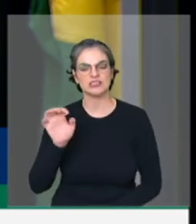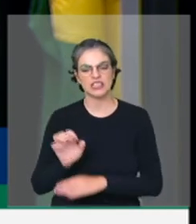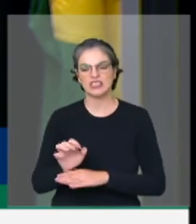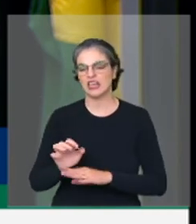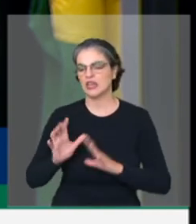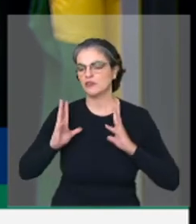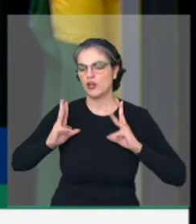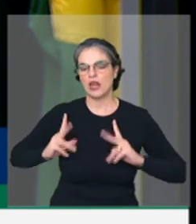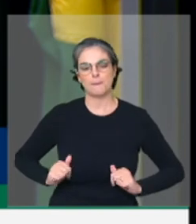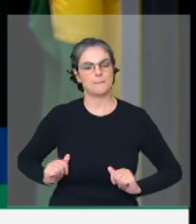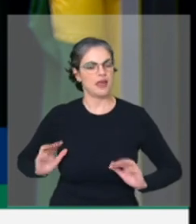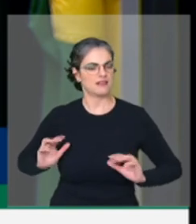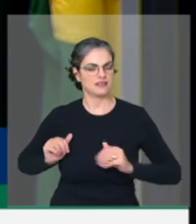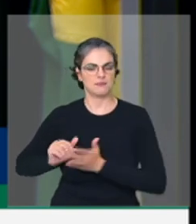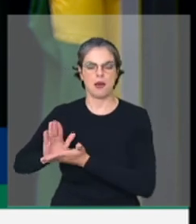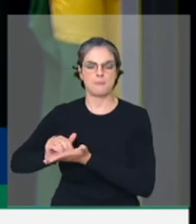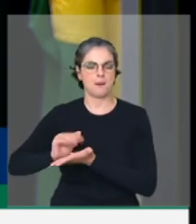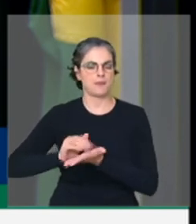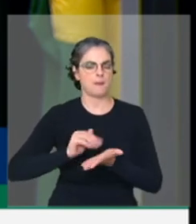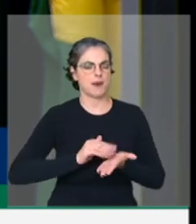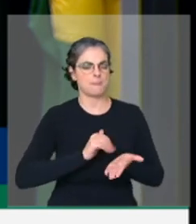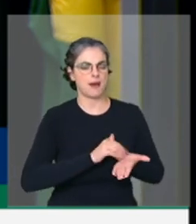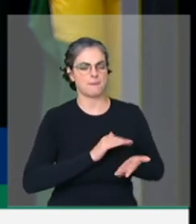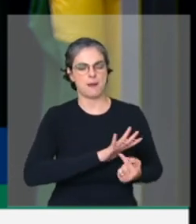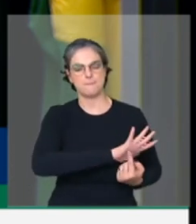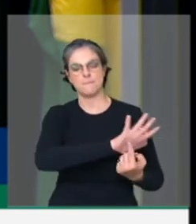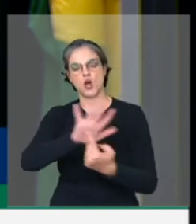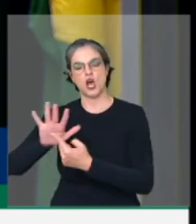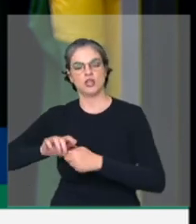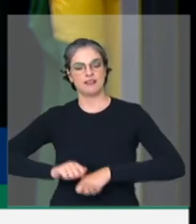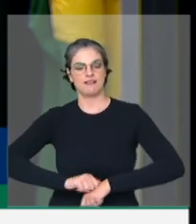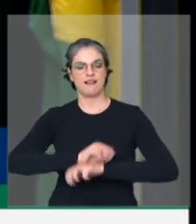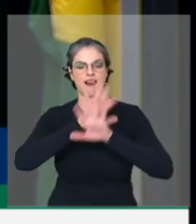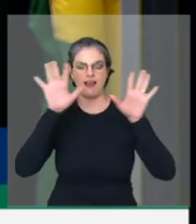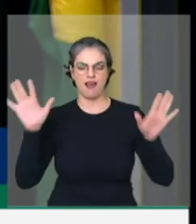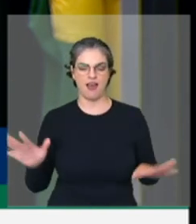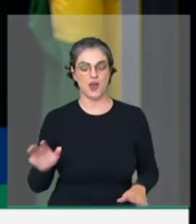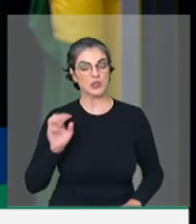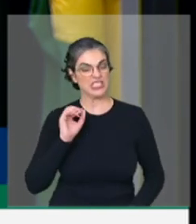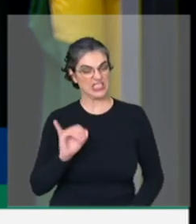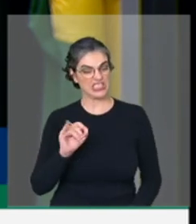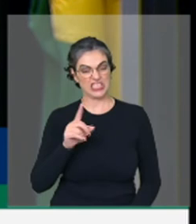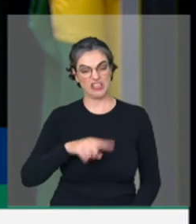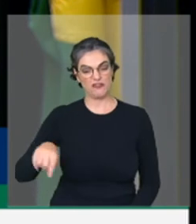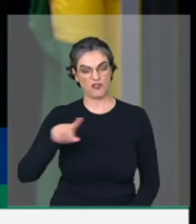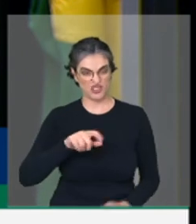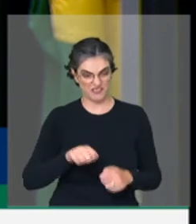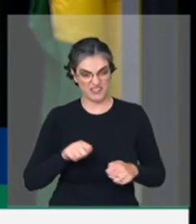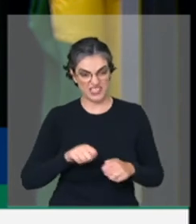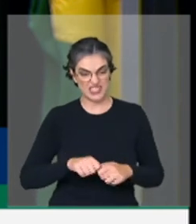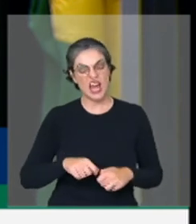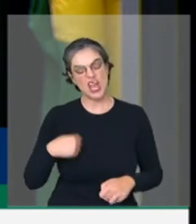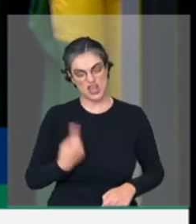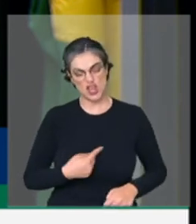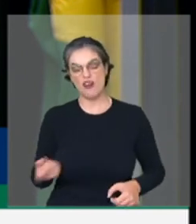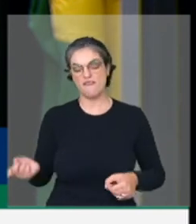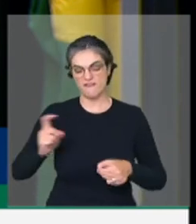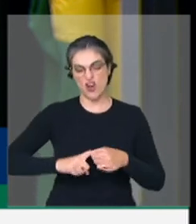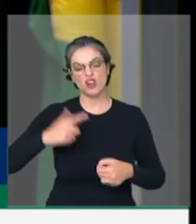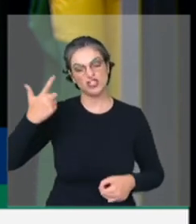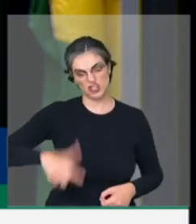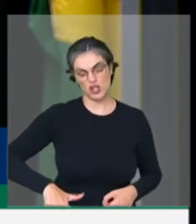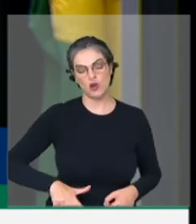depuração. Um recadinho muito claro. Se fizerem, a gente volta. Mas o